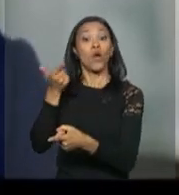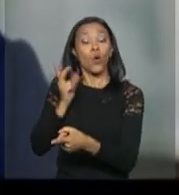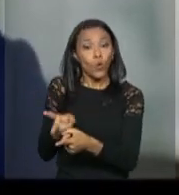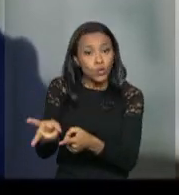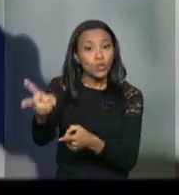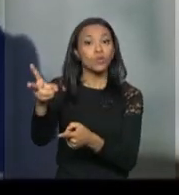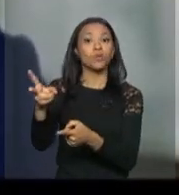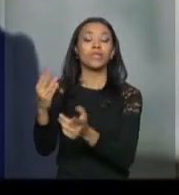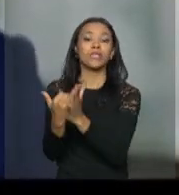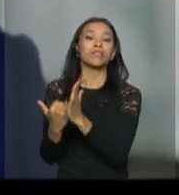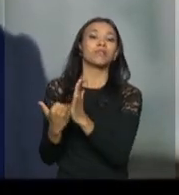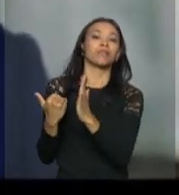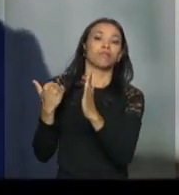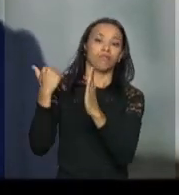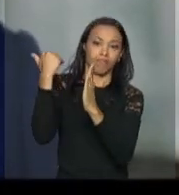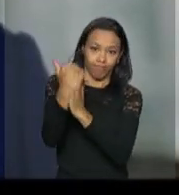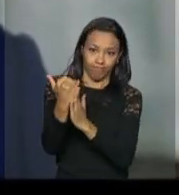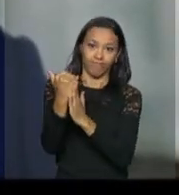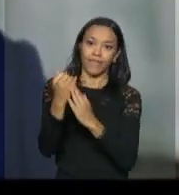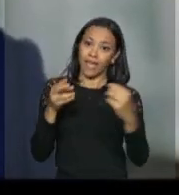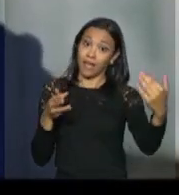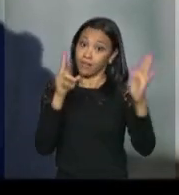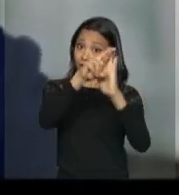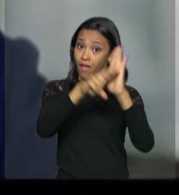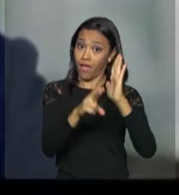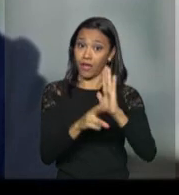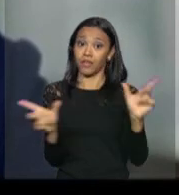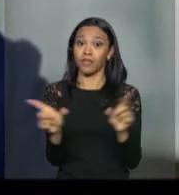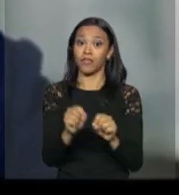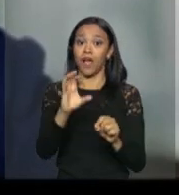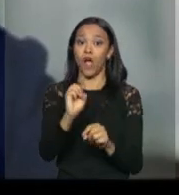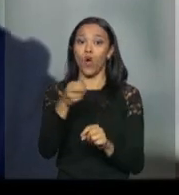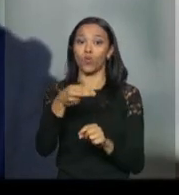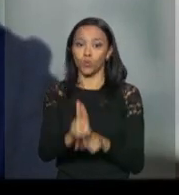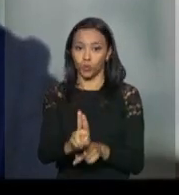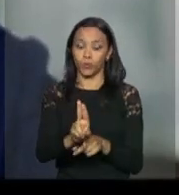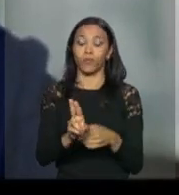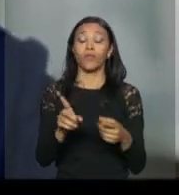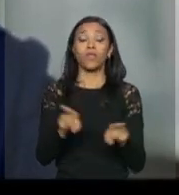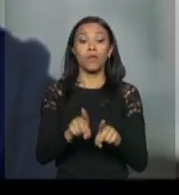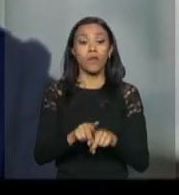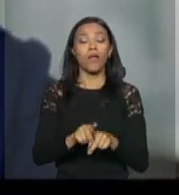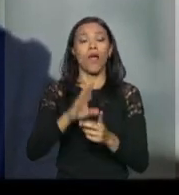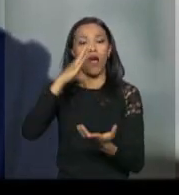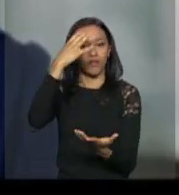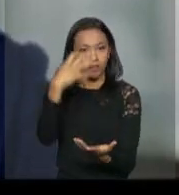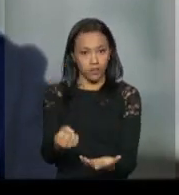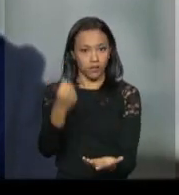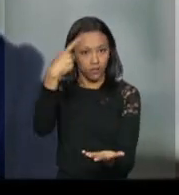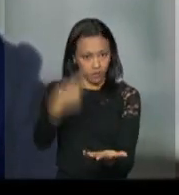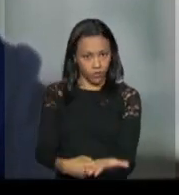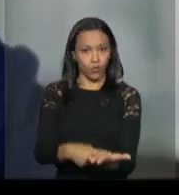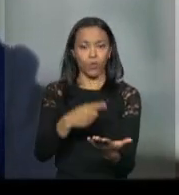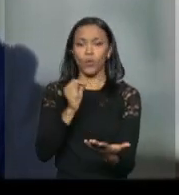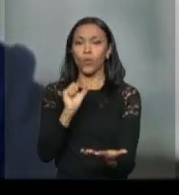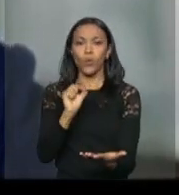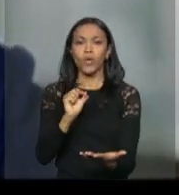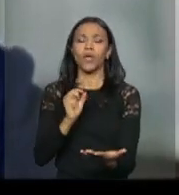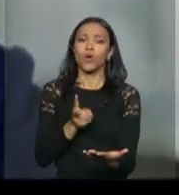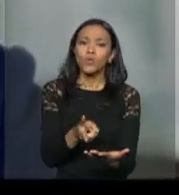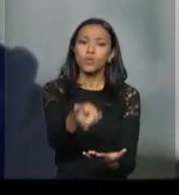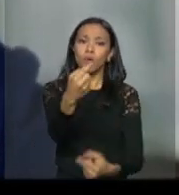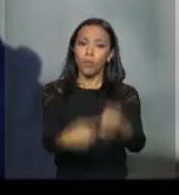extrema pobreza definida pela ONU. Anuncio ainda que assumo o compromisso de continuar a política